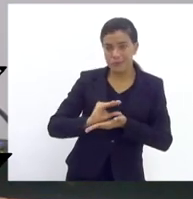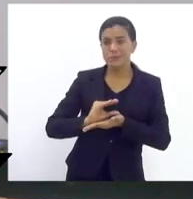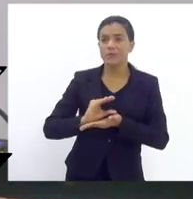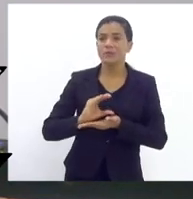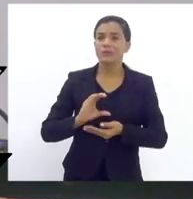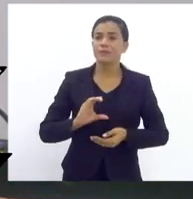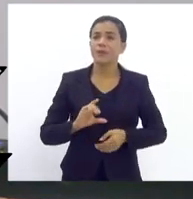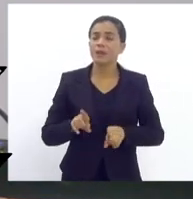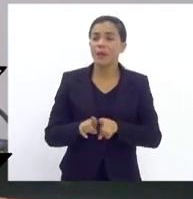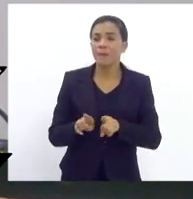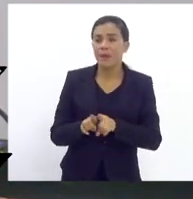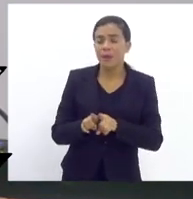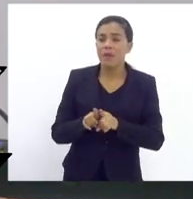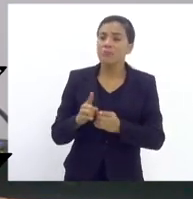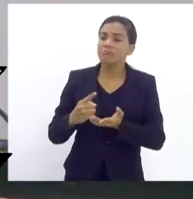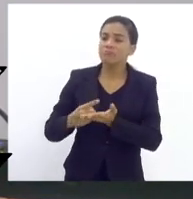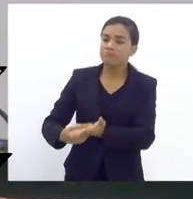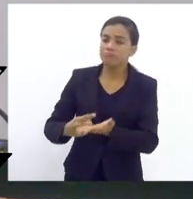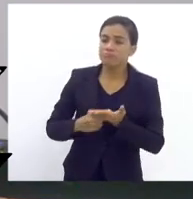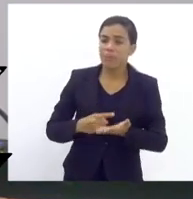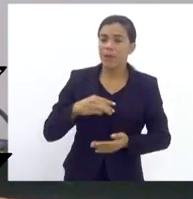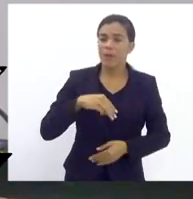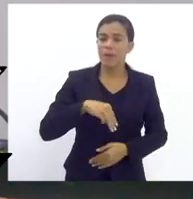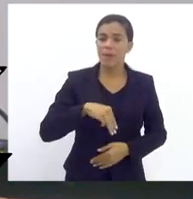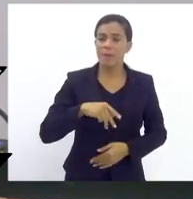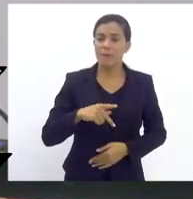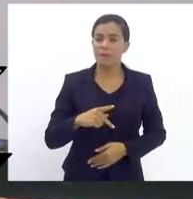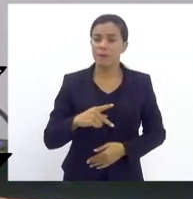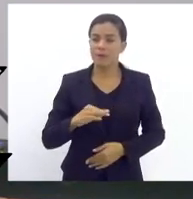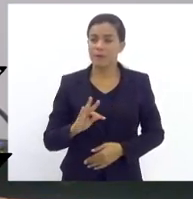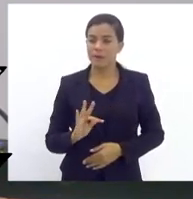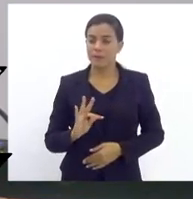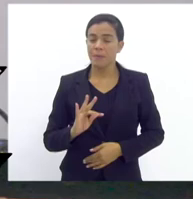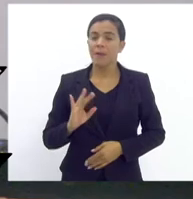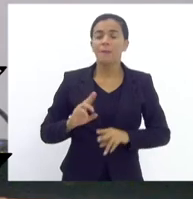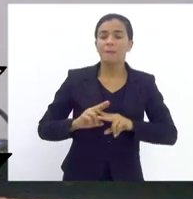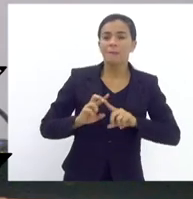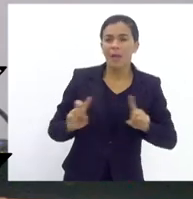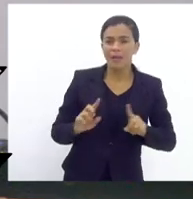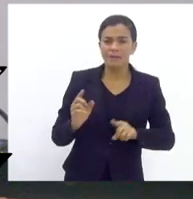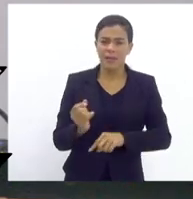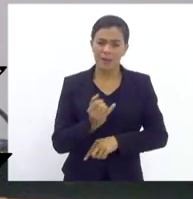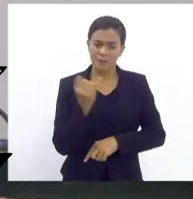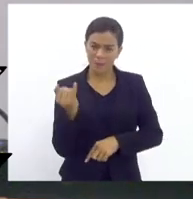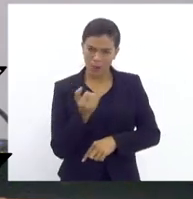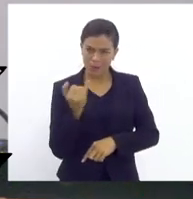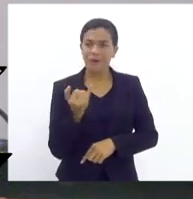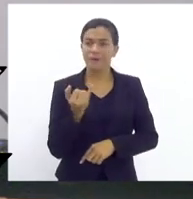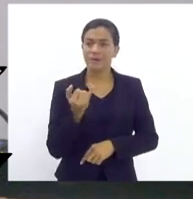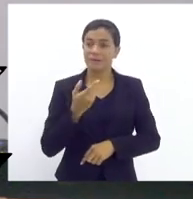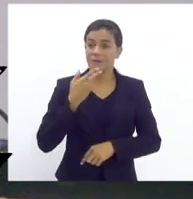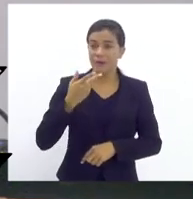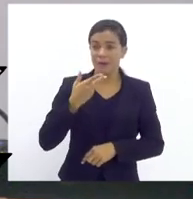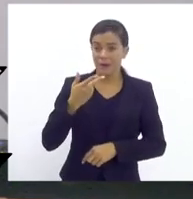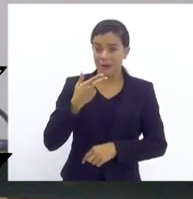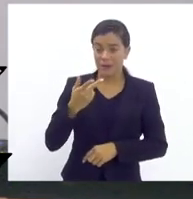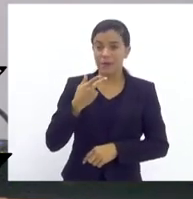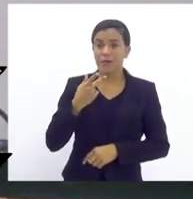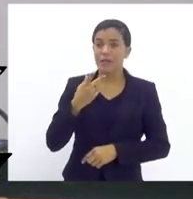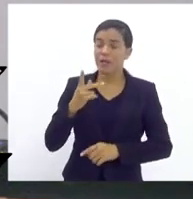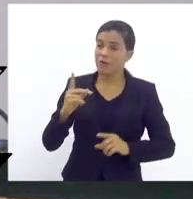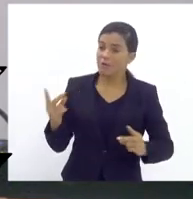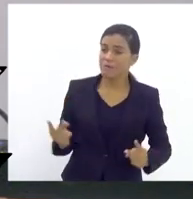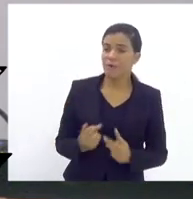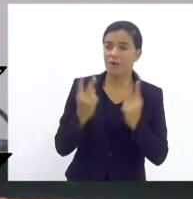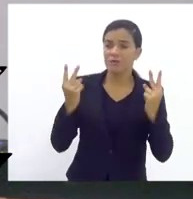termos de ajustamentos de Conduta firmados pelo mpt mas é importante dizer que esse resgate da Cidadania